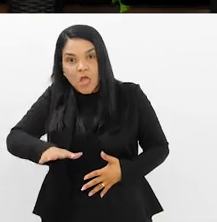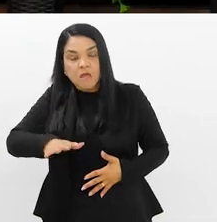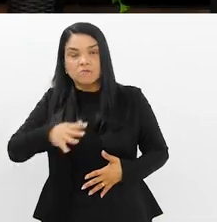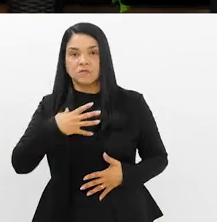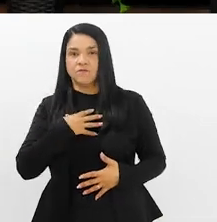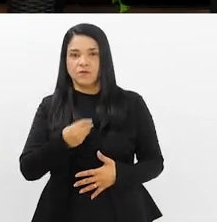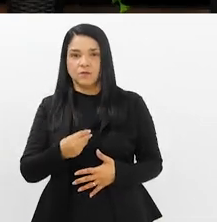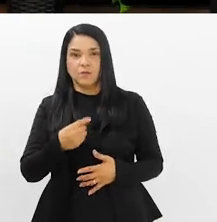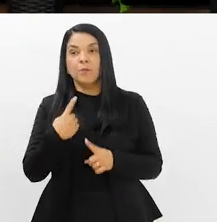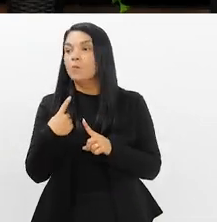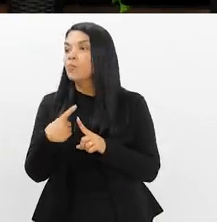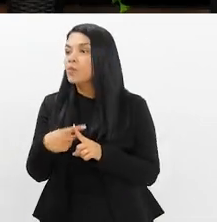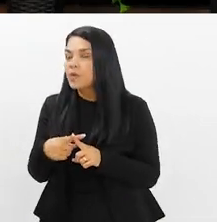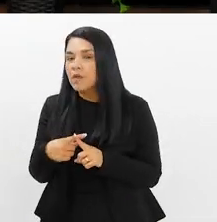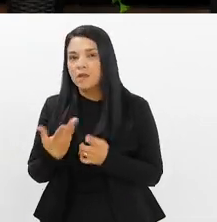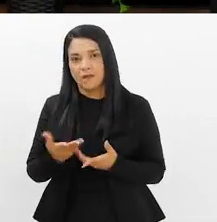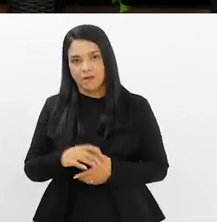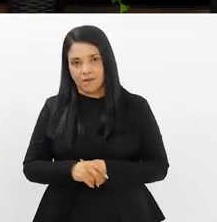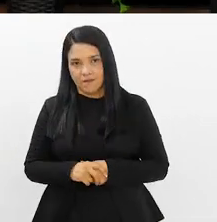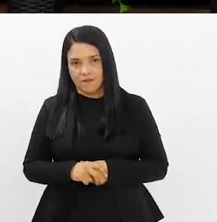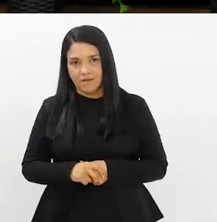escolhi não ser mãe. Por quê?